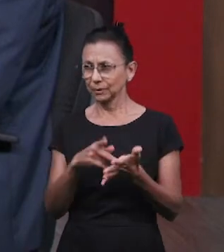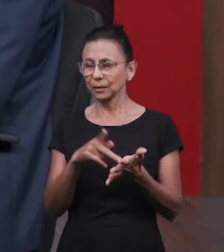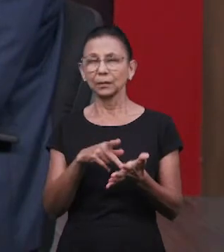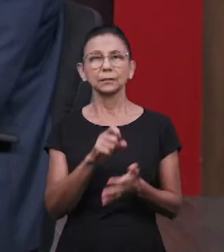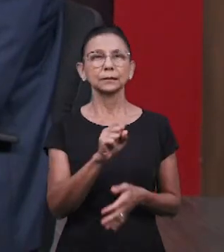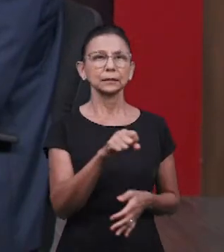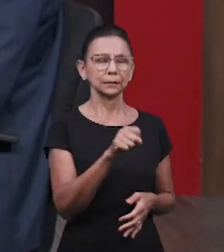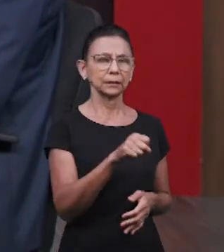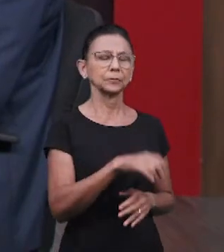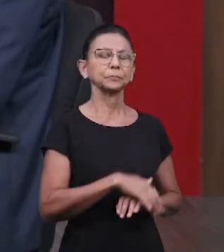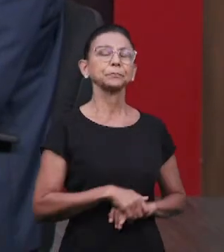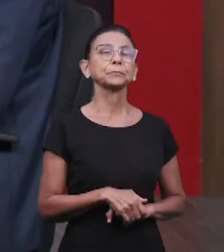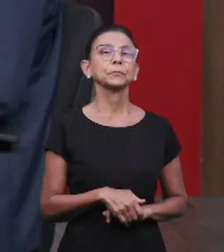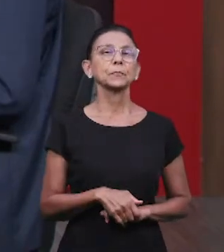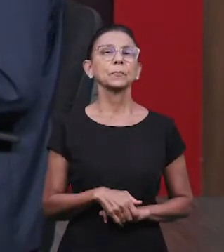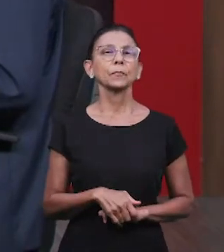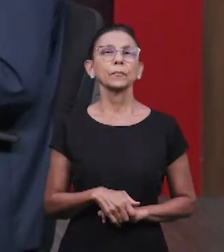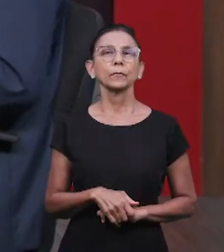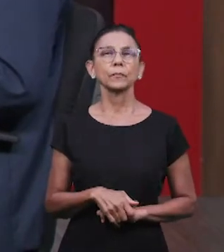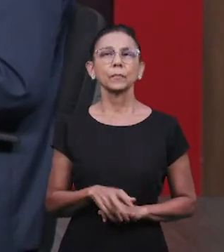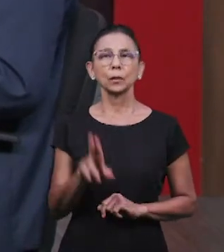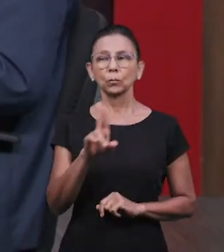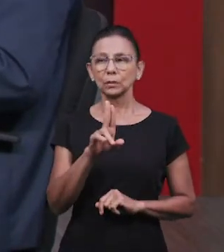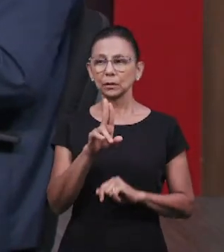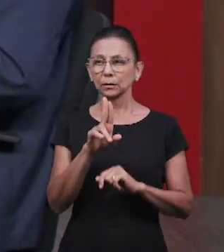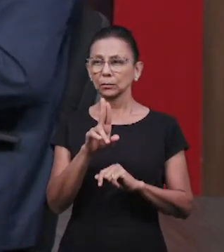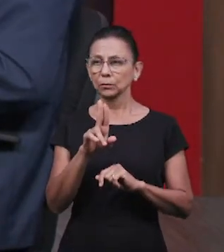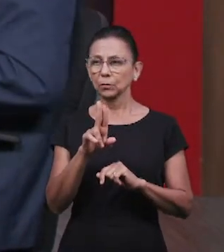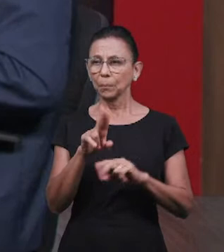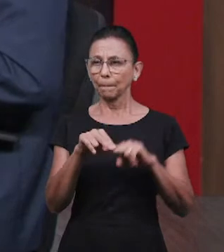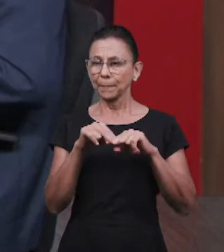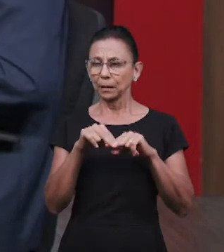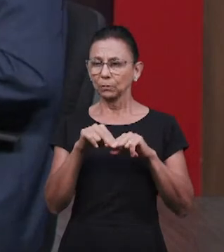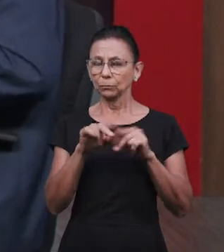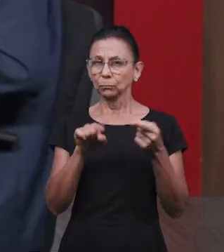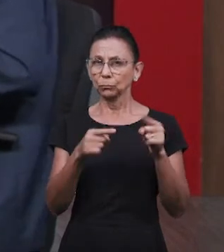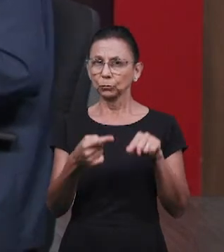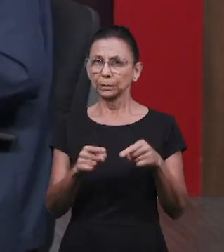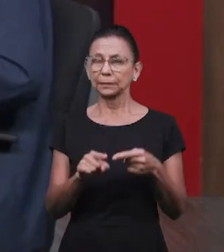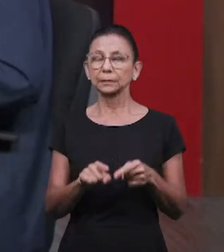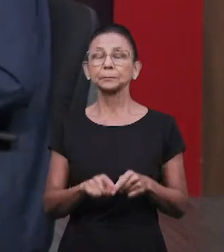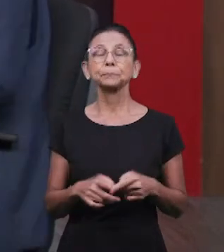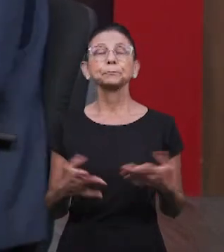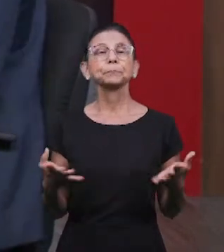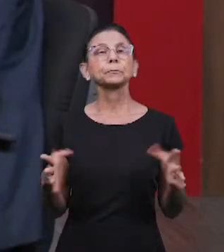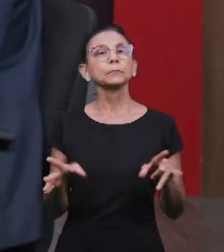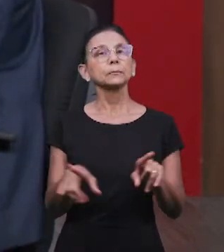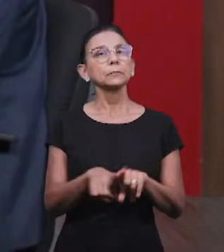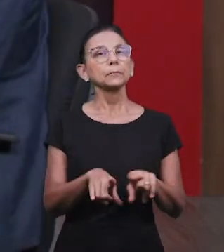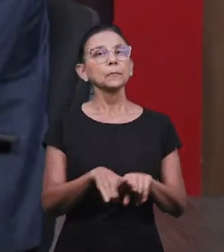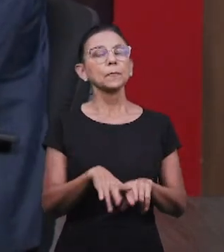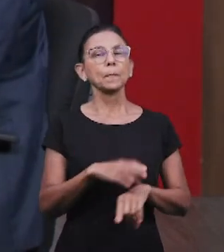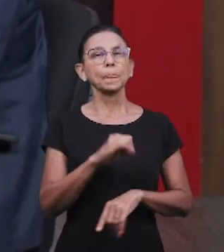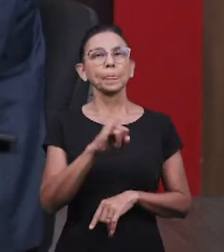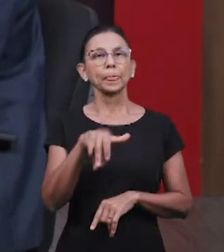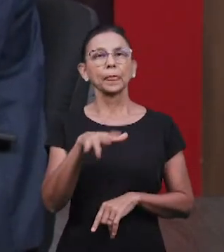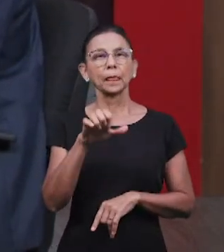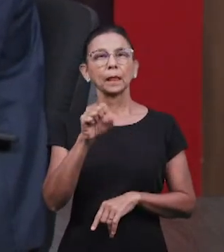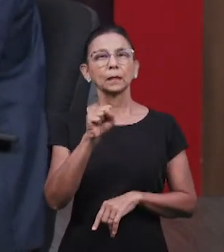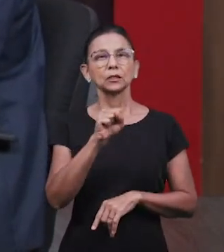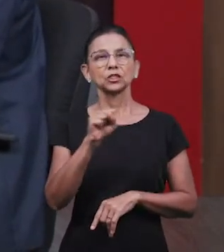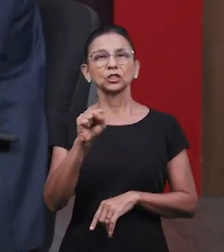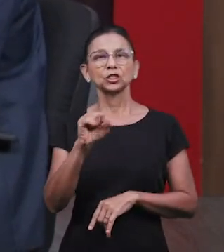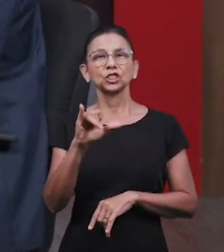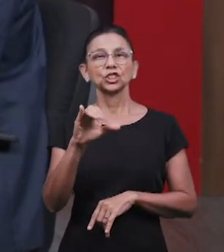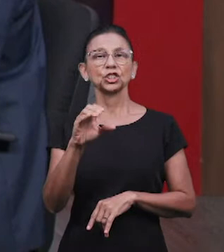abrangência, não é isso? Tenho, sim, tem essa abrangência. Através da música? Através da música. Muito bem. E também temos aqui Jéssica